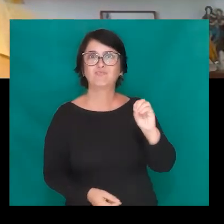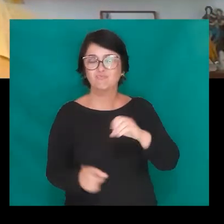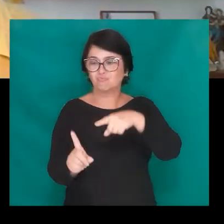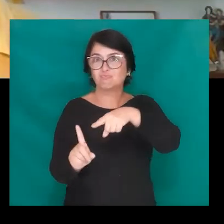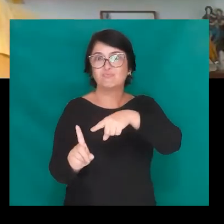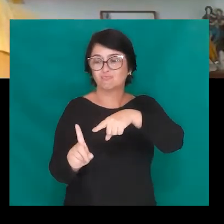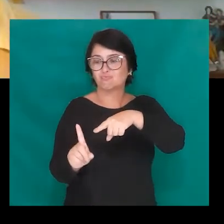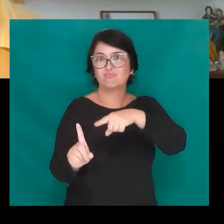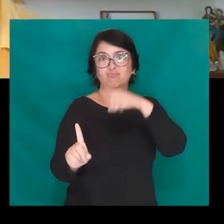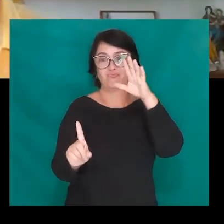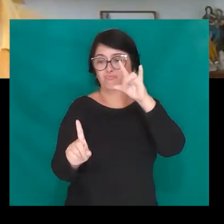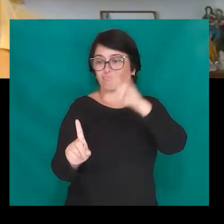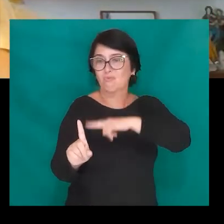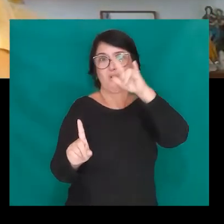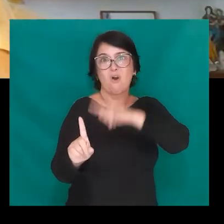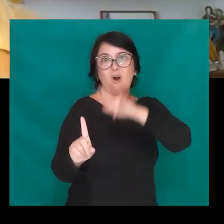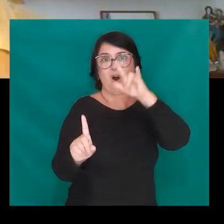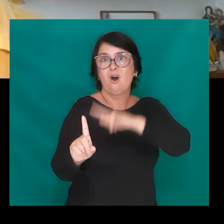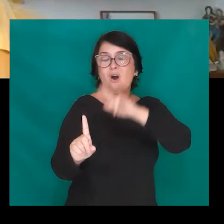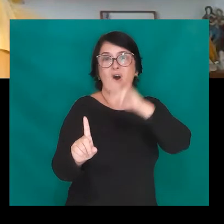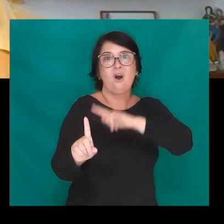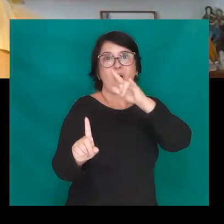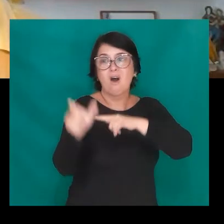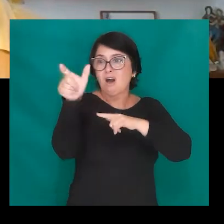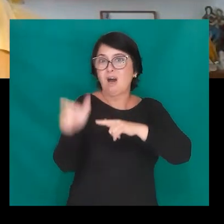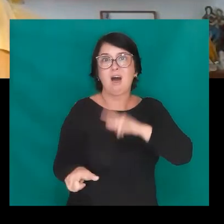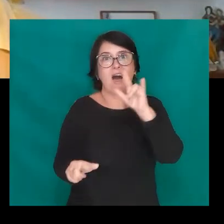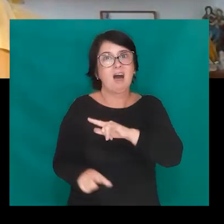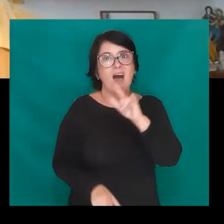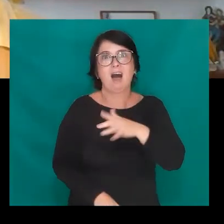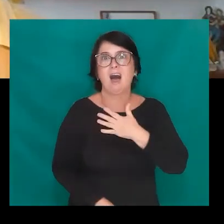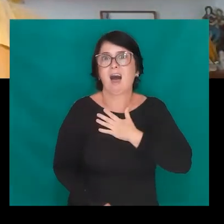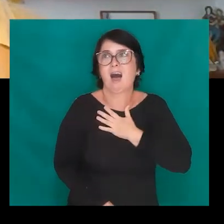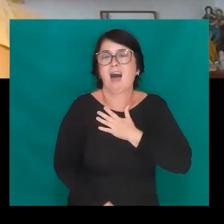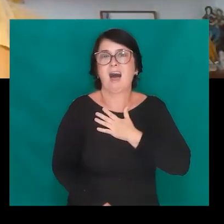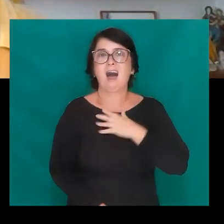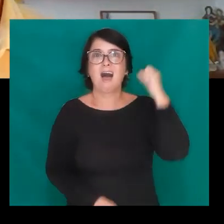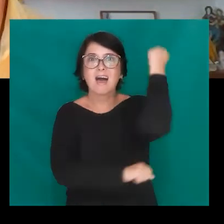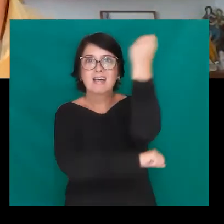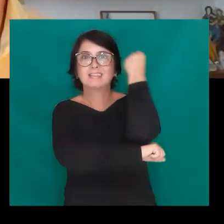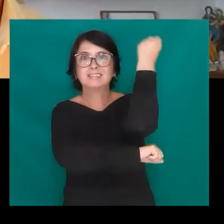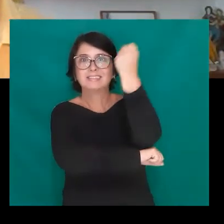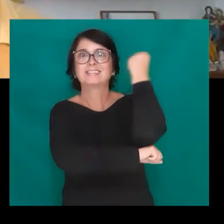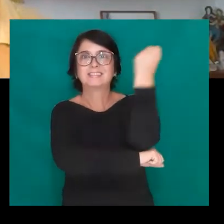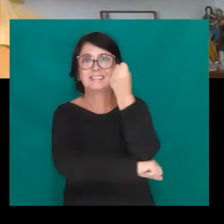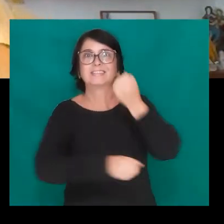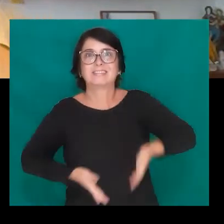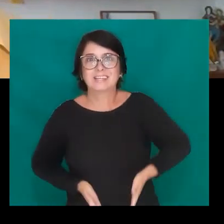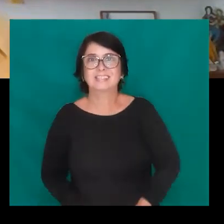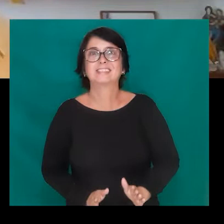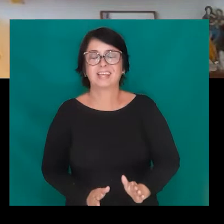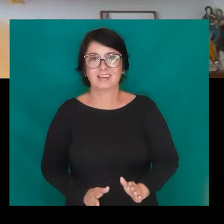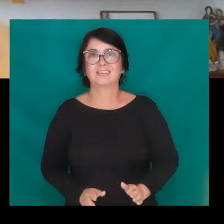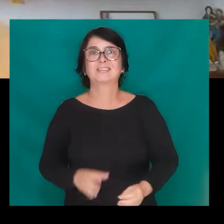sou sanfoneiro. O Renato Borghetti é um aclamado gaiteiro do Rio Grande do Sul, criador do projeto